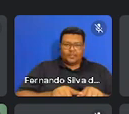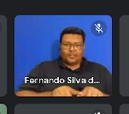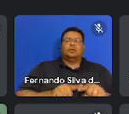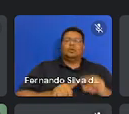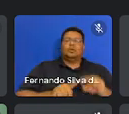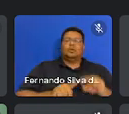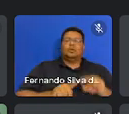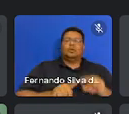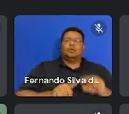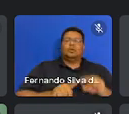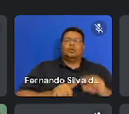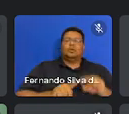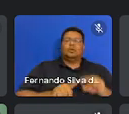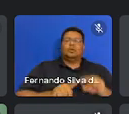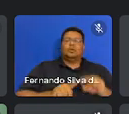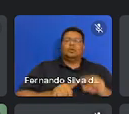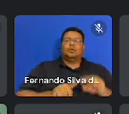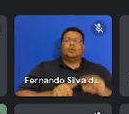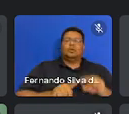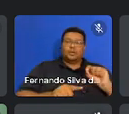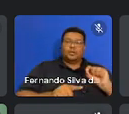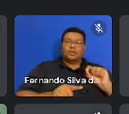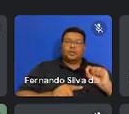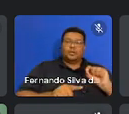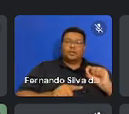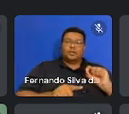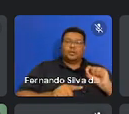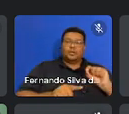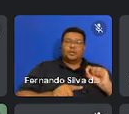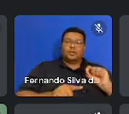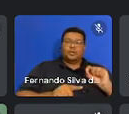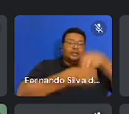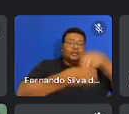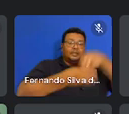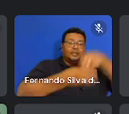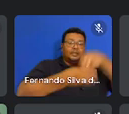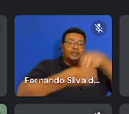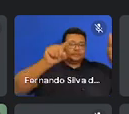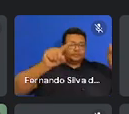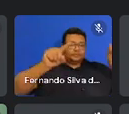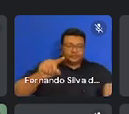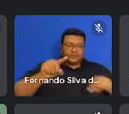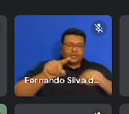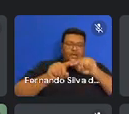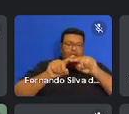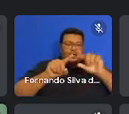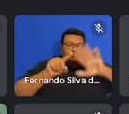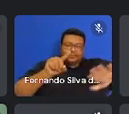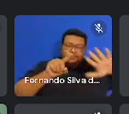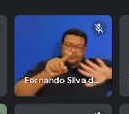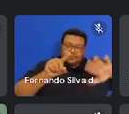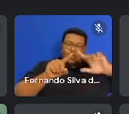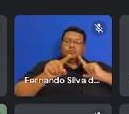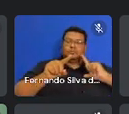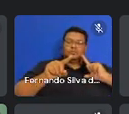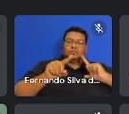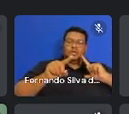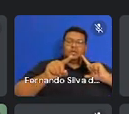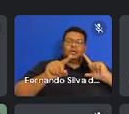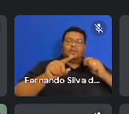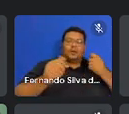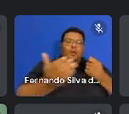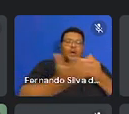área? Seria o espaço que o quadrado preenche no plano. Então, quando você chega para comprar